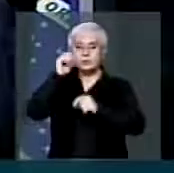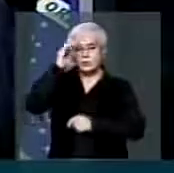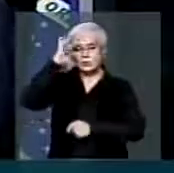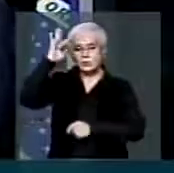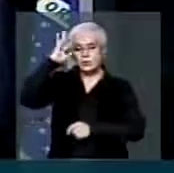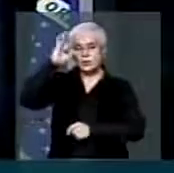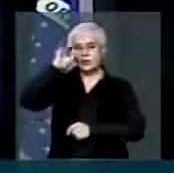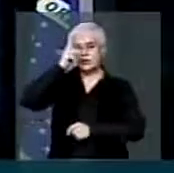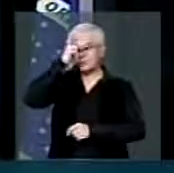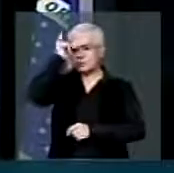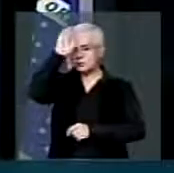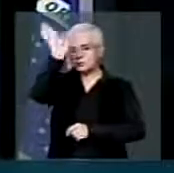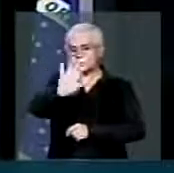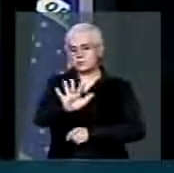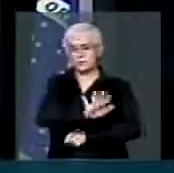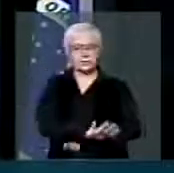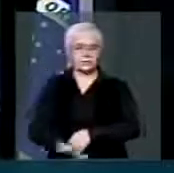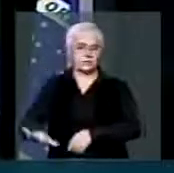dos brasileiros.